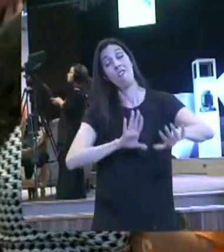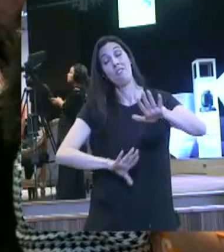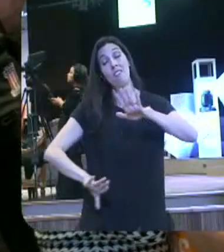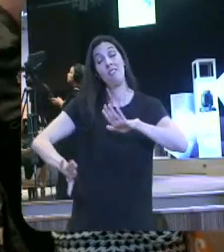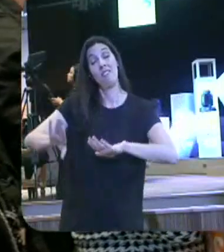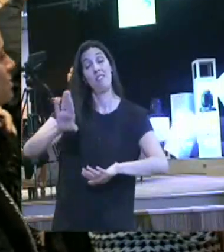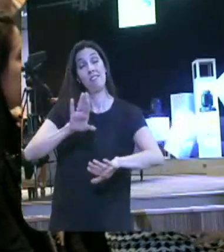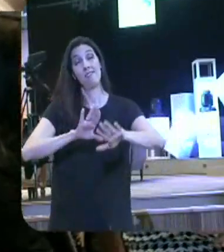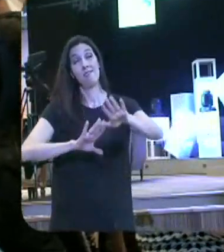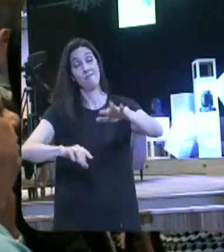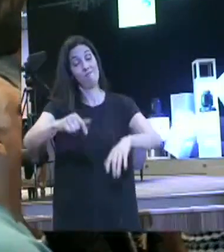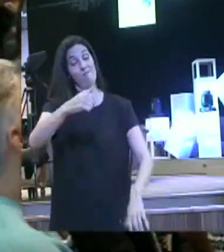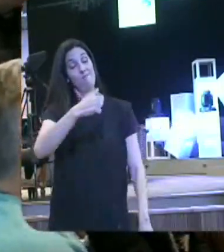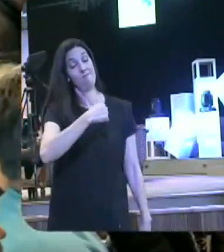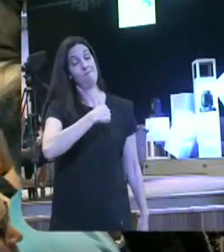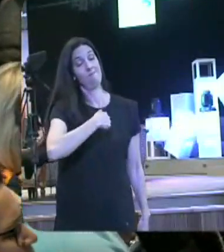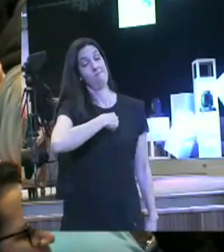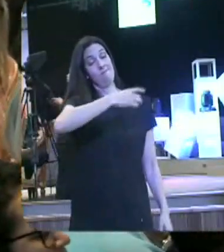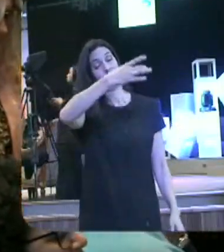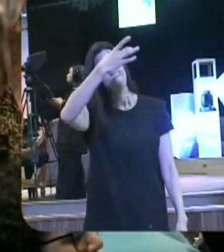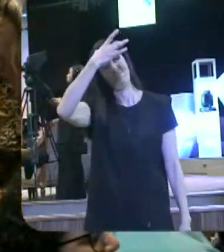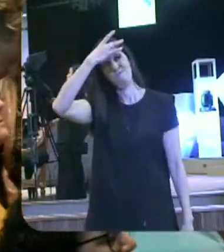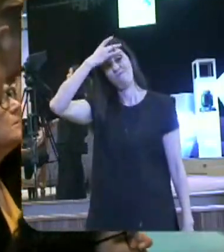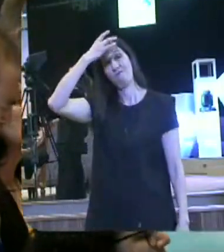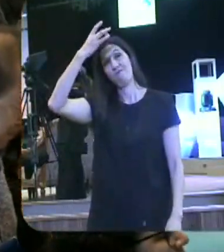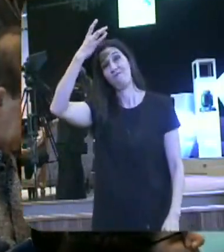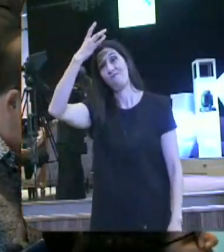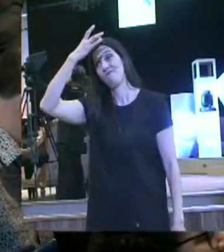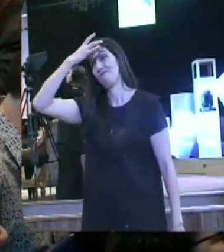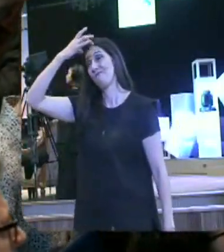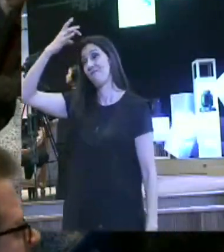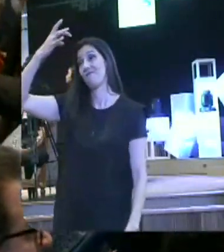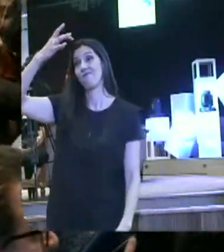Mas às vezes sou levado.